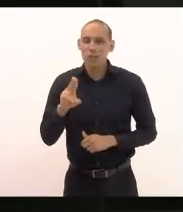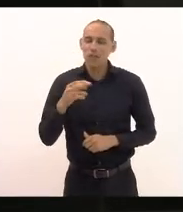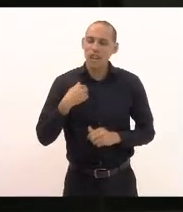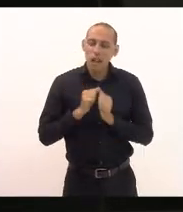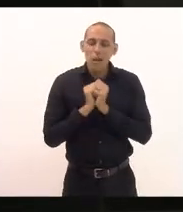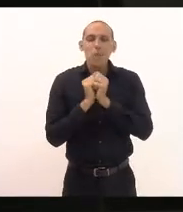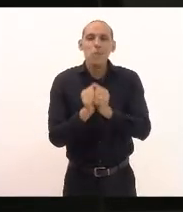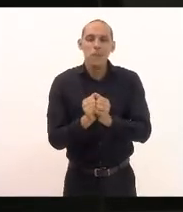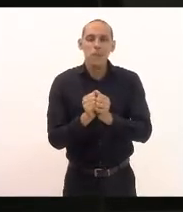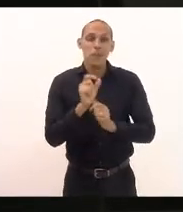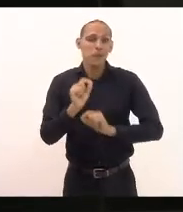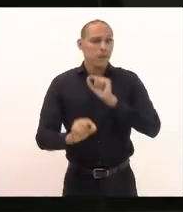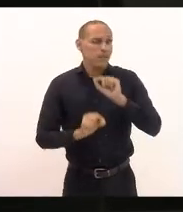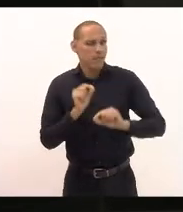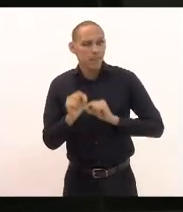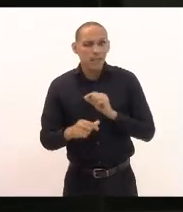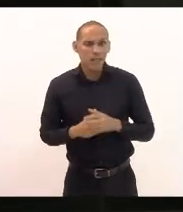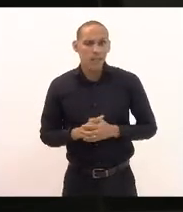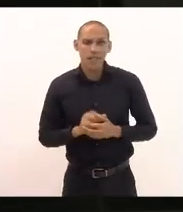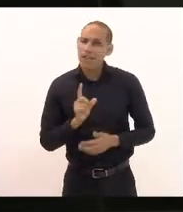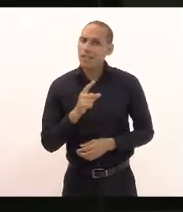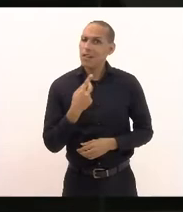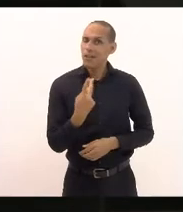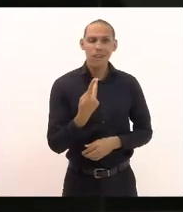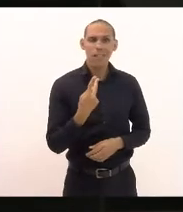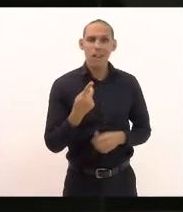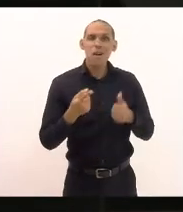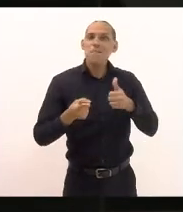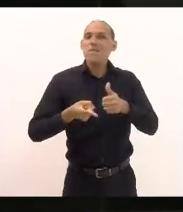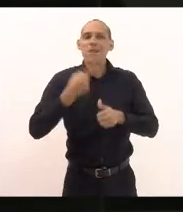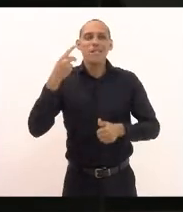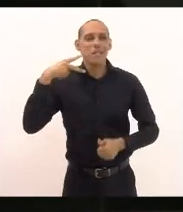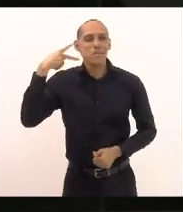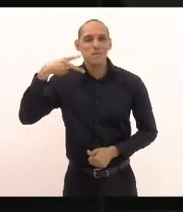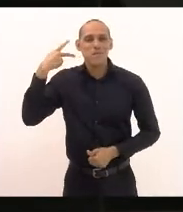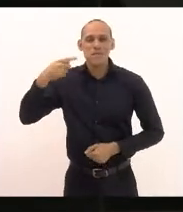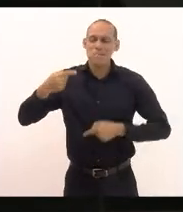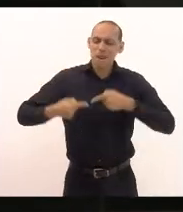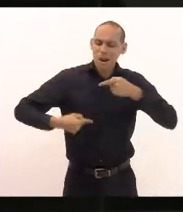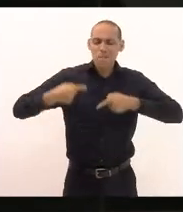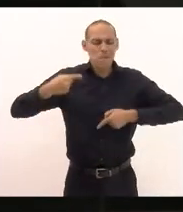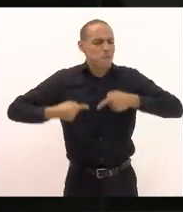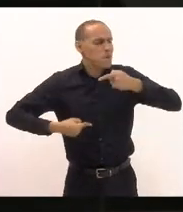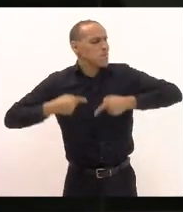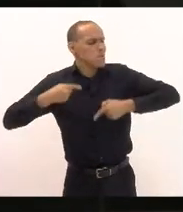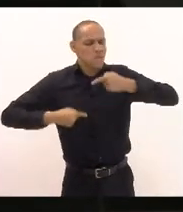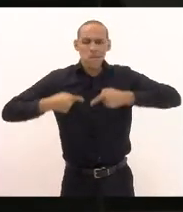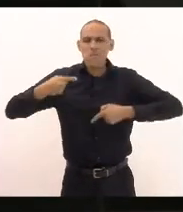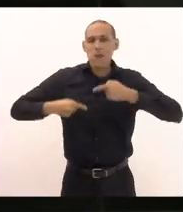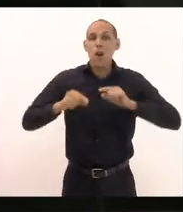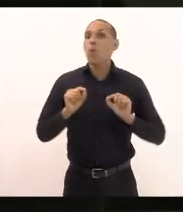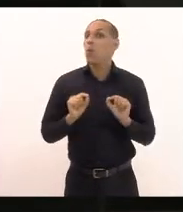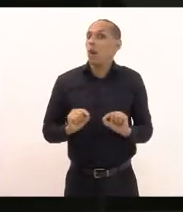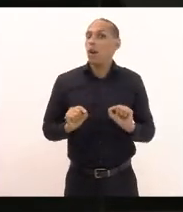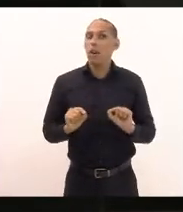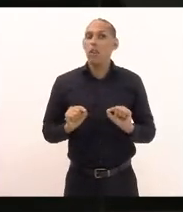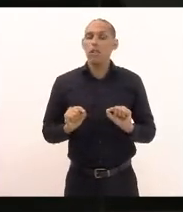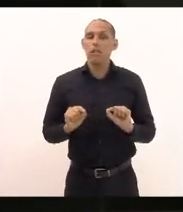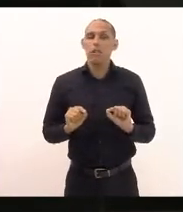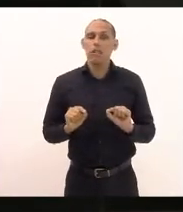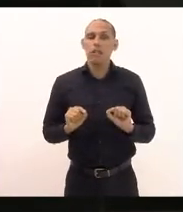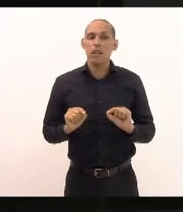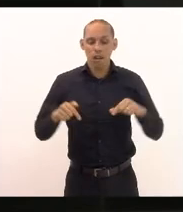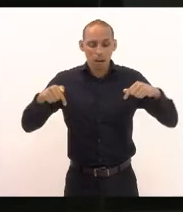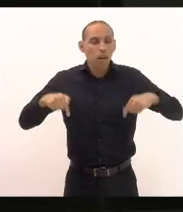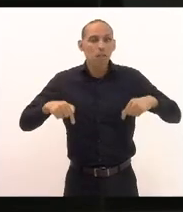Vossa Excelência para dizer que fomos as primeiras parlamentares que discutiram também a questão, né, de ter aqui